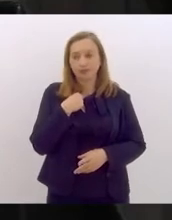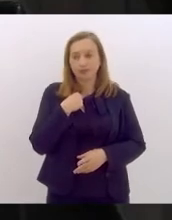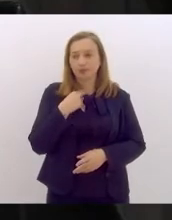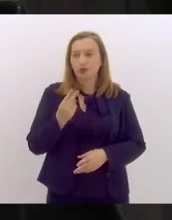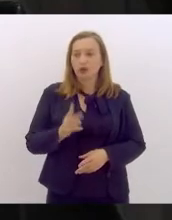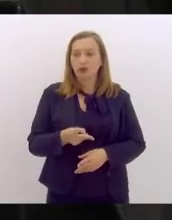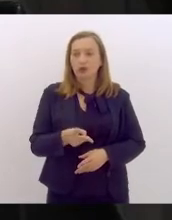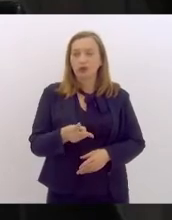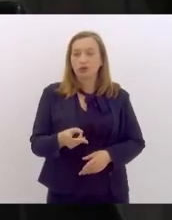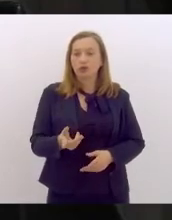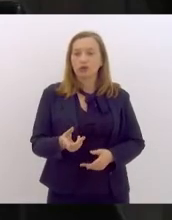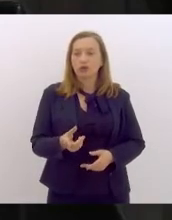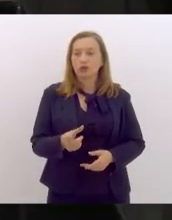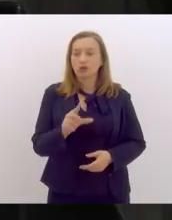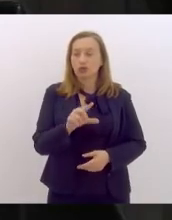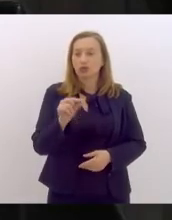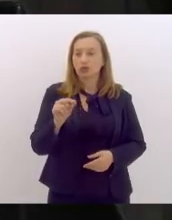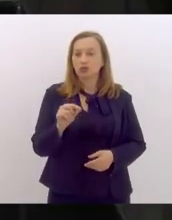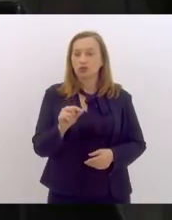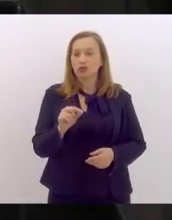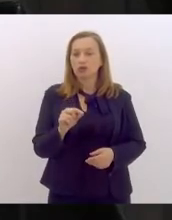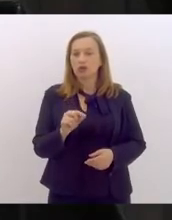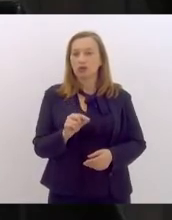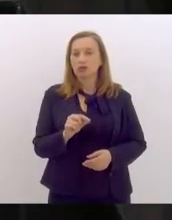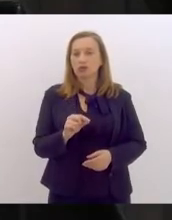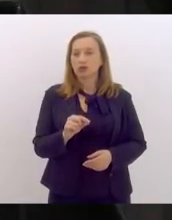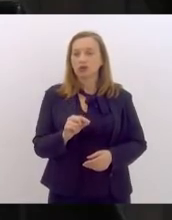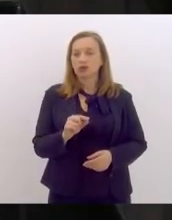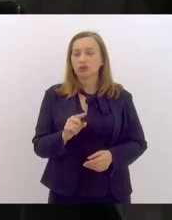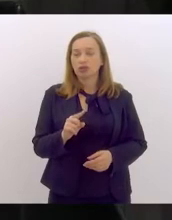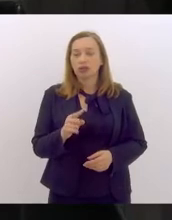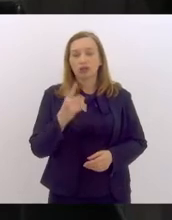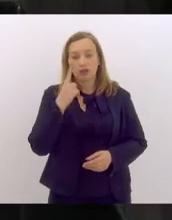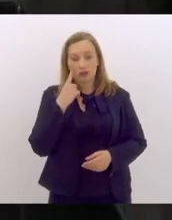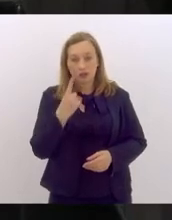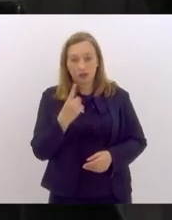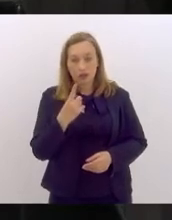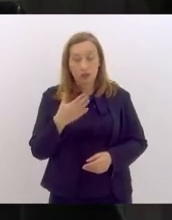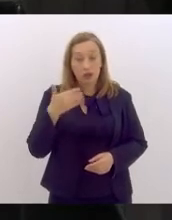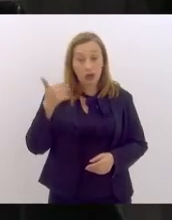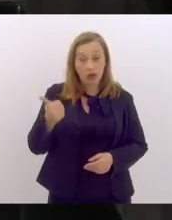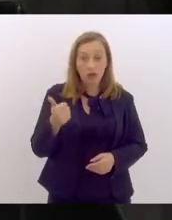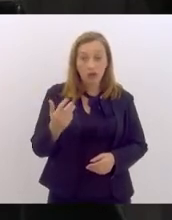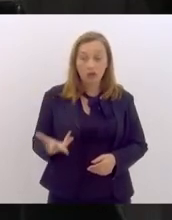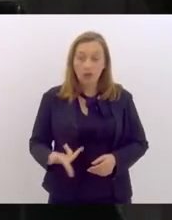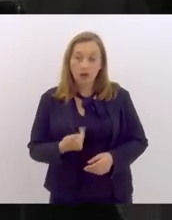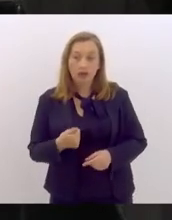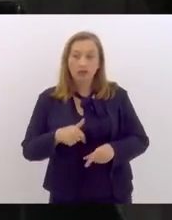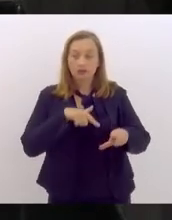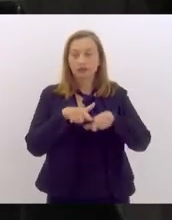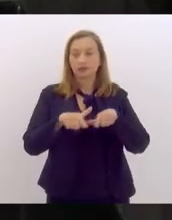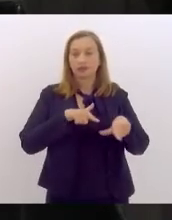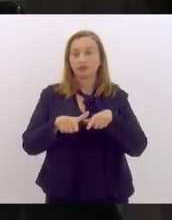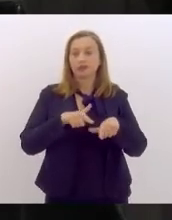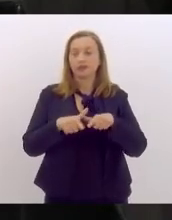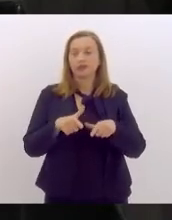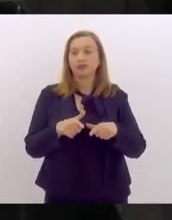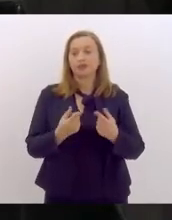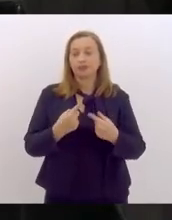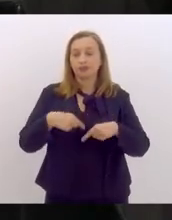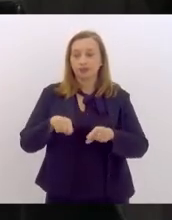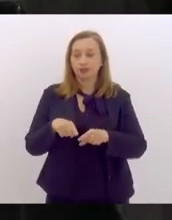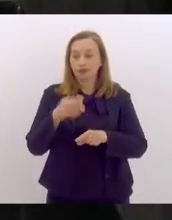permanecer com esta decisão sem alterar drasticamente a qualidade de serviço que é um que é um martilho que é uma afronta